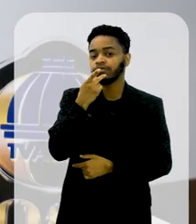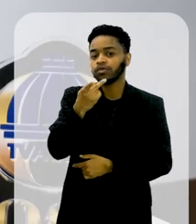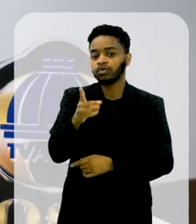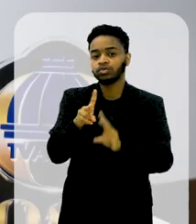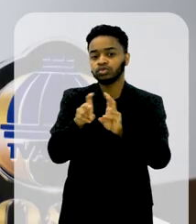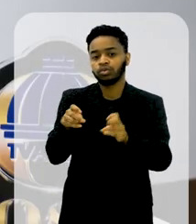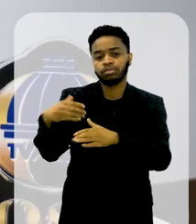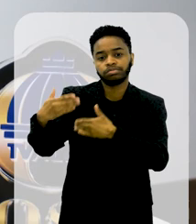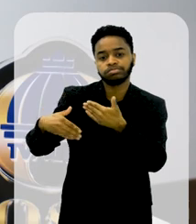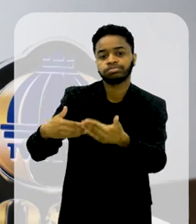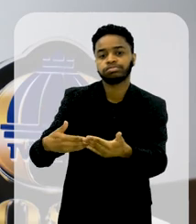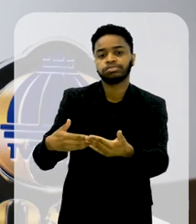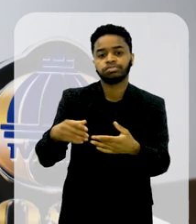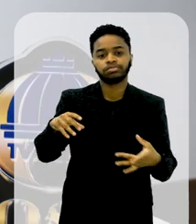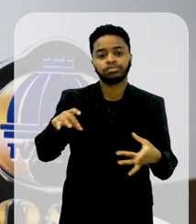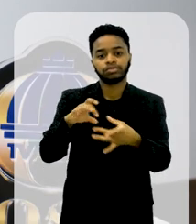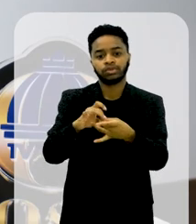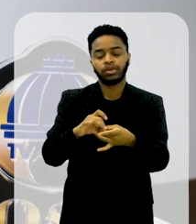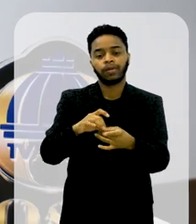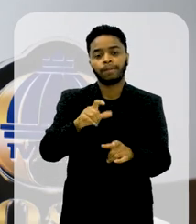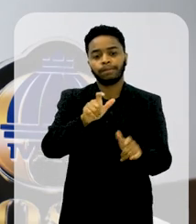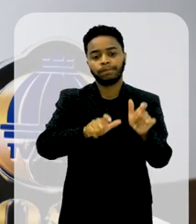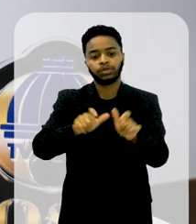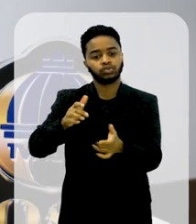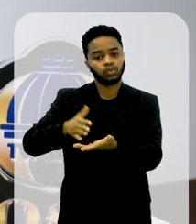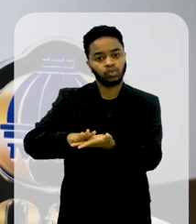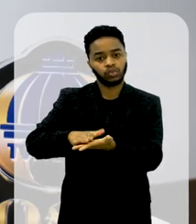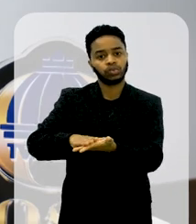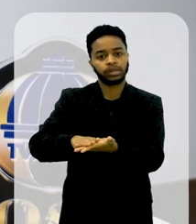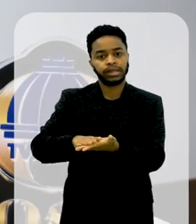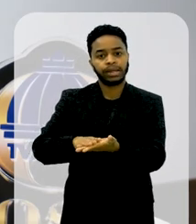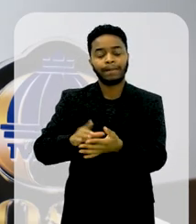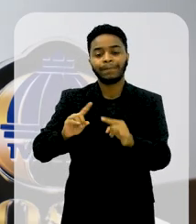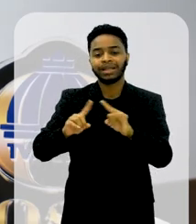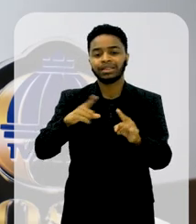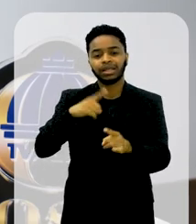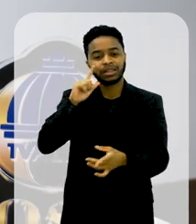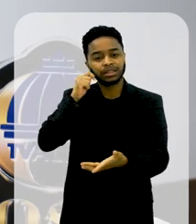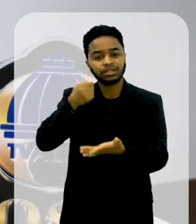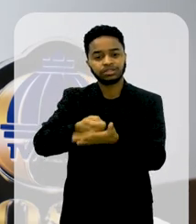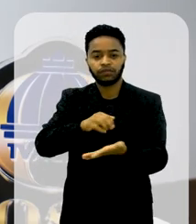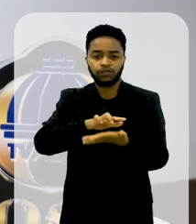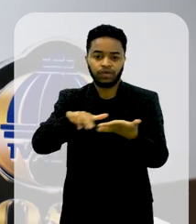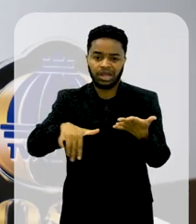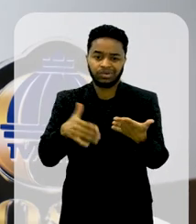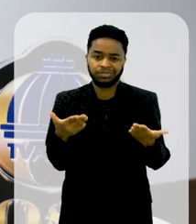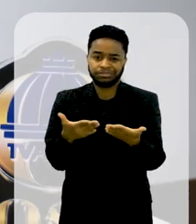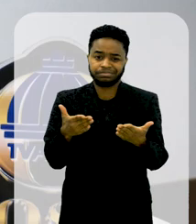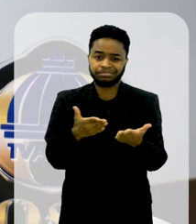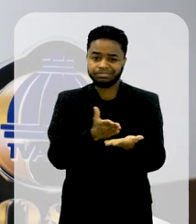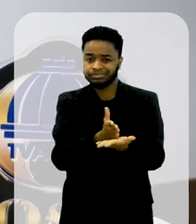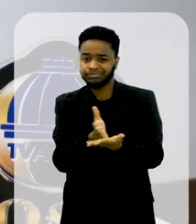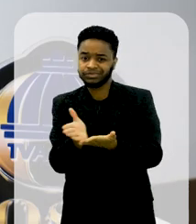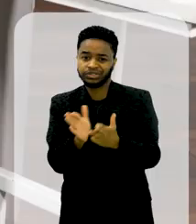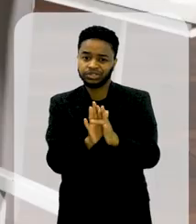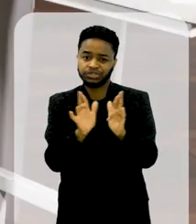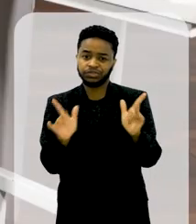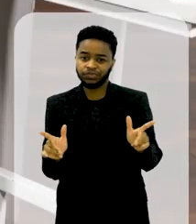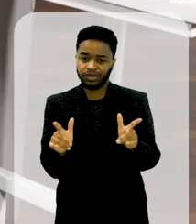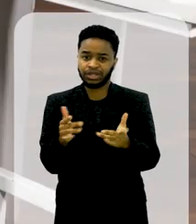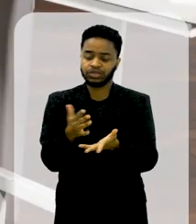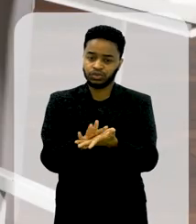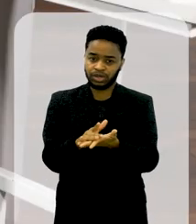e pautado e baseado nos sambistas né diferente de muitas decisões que o nosso carnaval hoje em dia tá